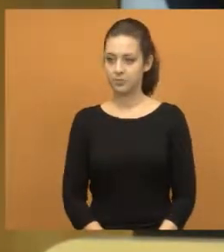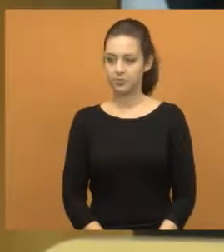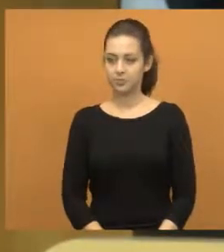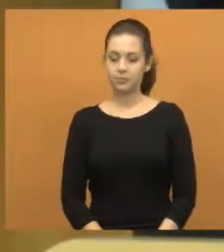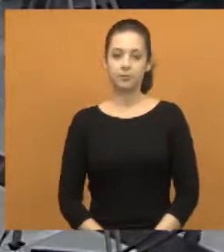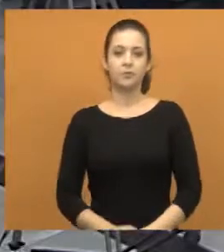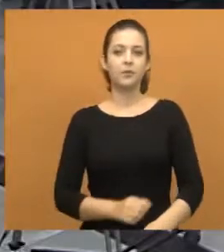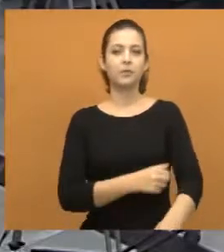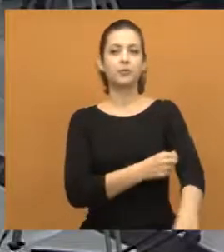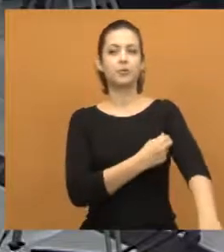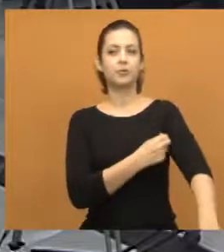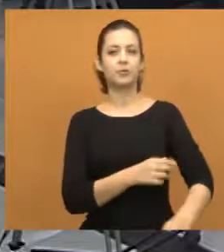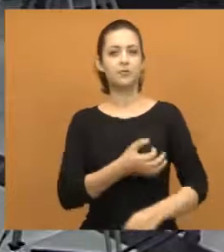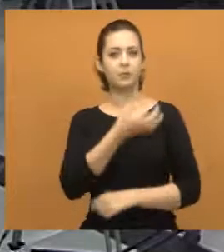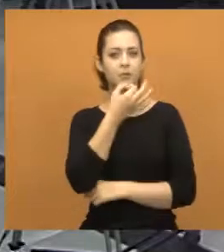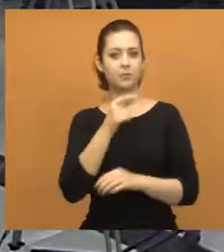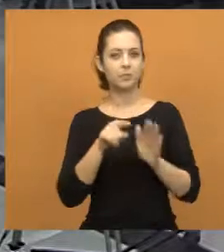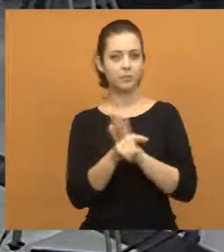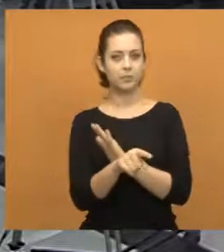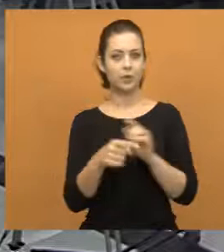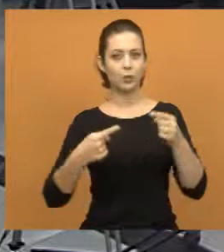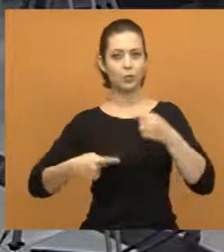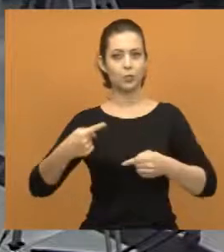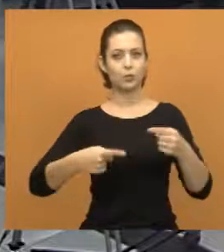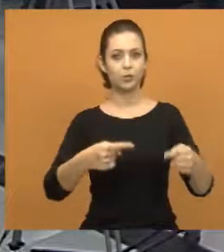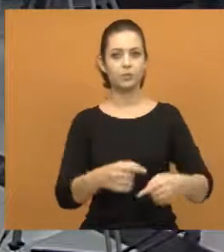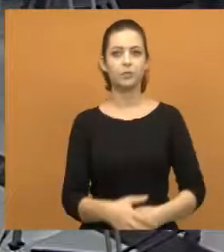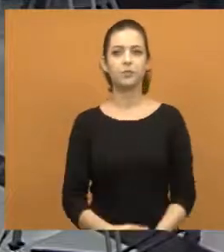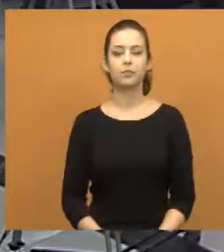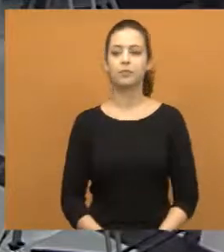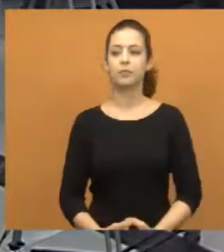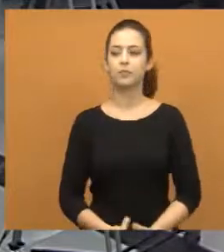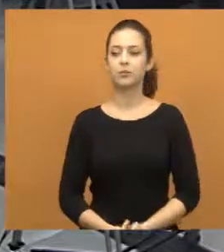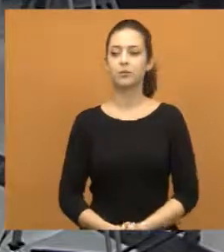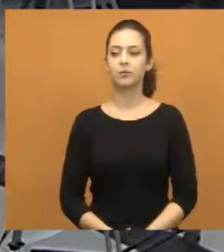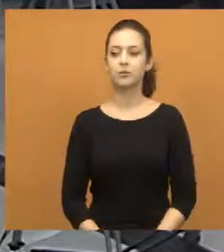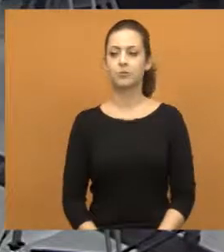Paulinho, deixa eu só uma pergunta. O projeto está em discussão. Então,